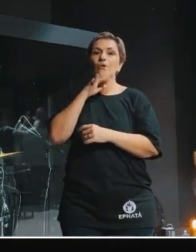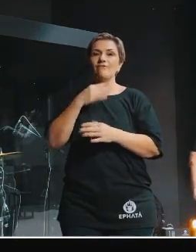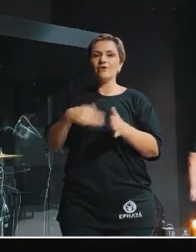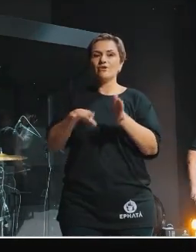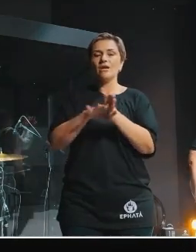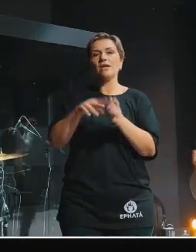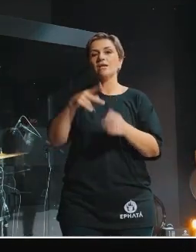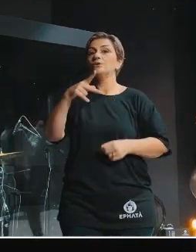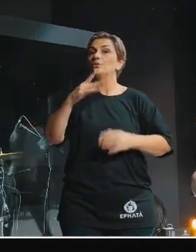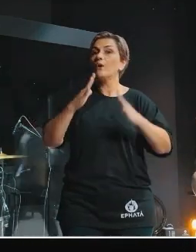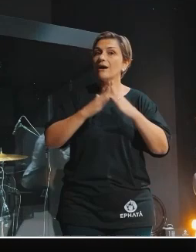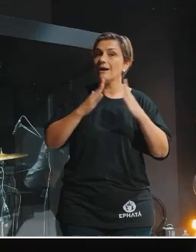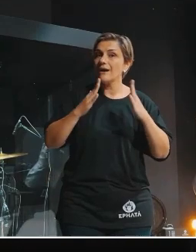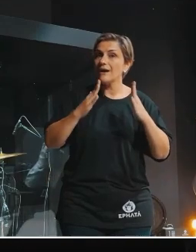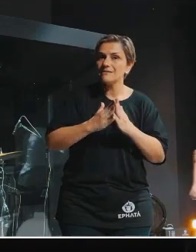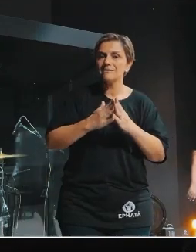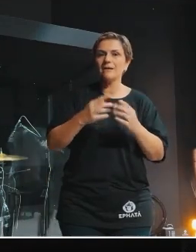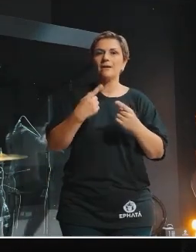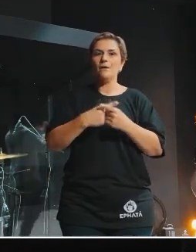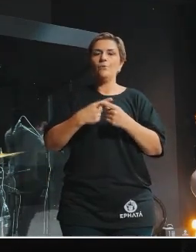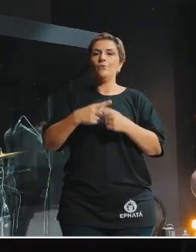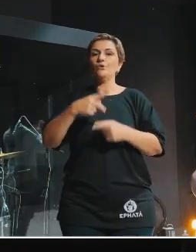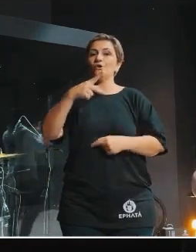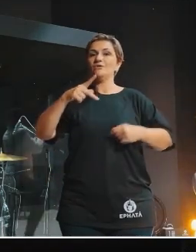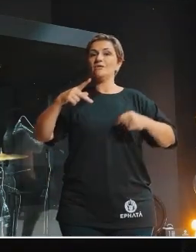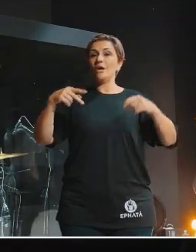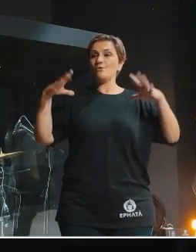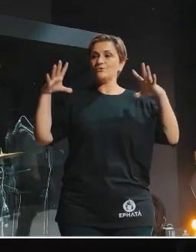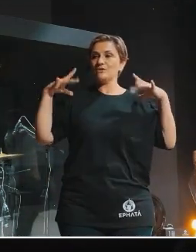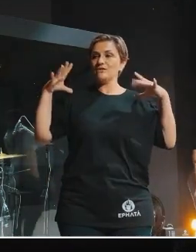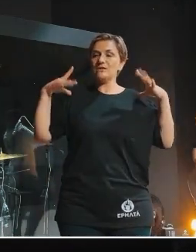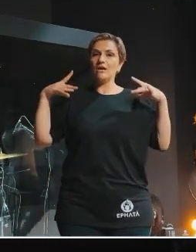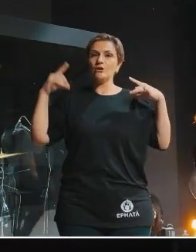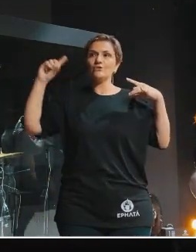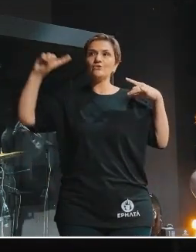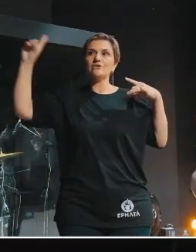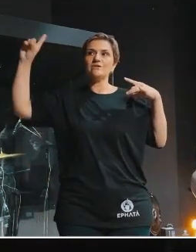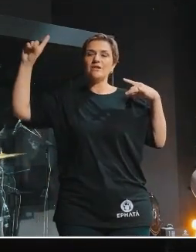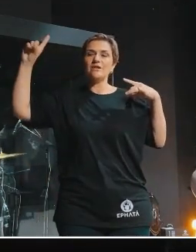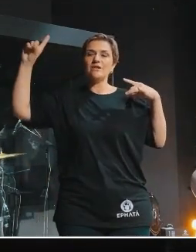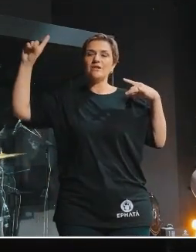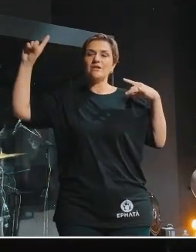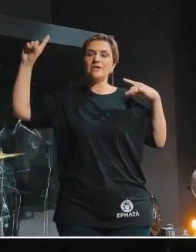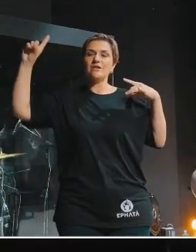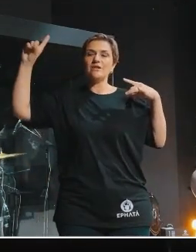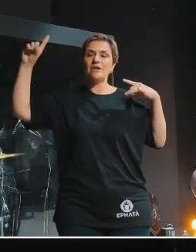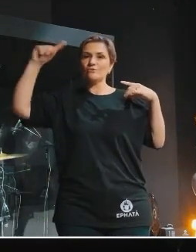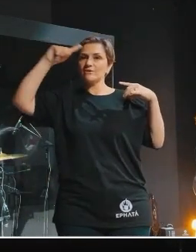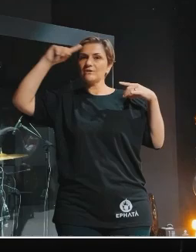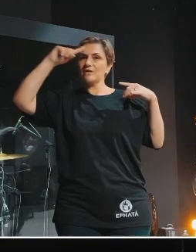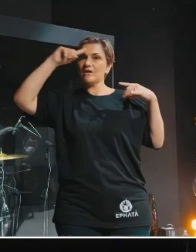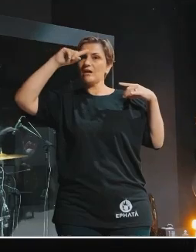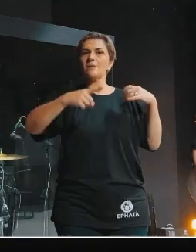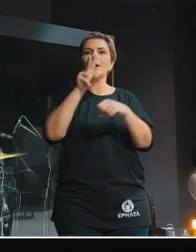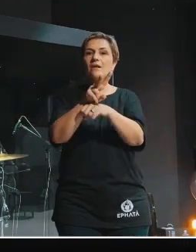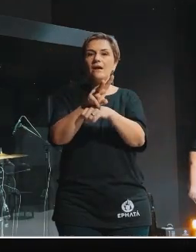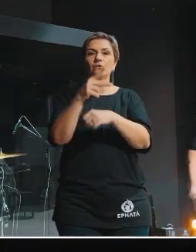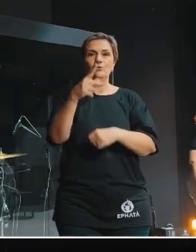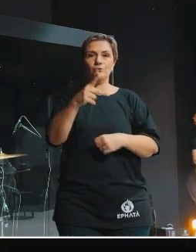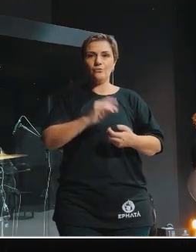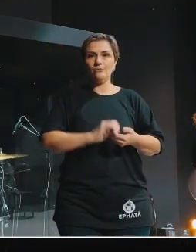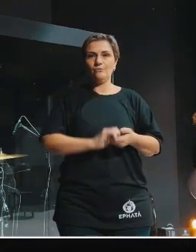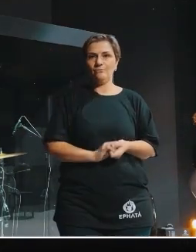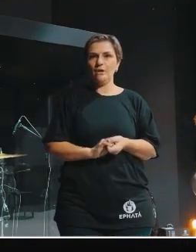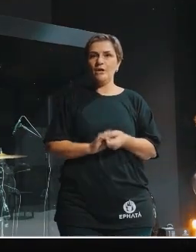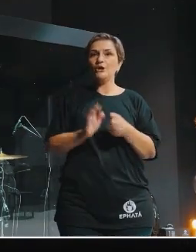porque aos seus anjos ele dará ordens ao seu respeito, para que o protejam em